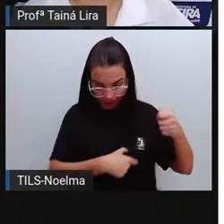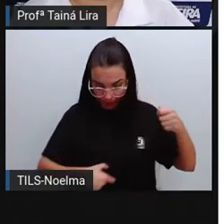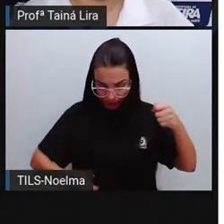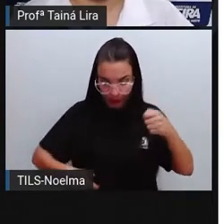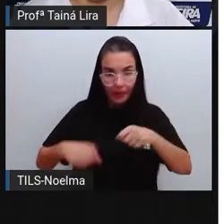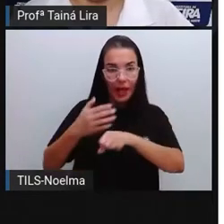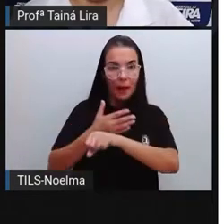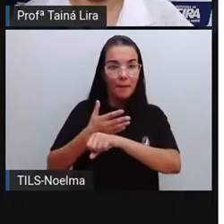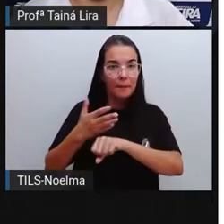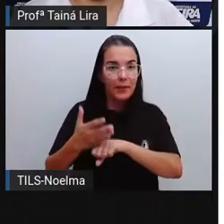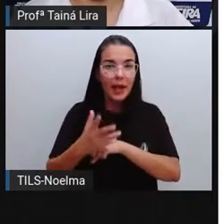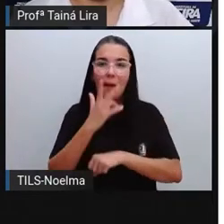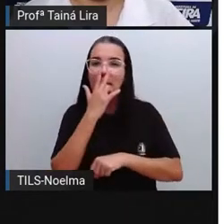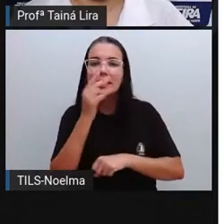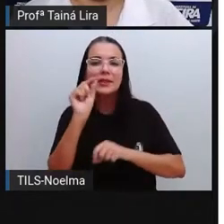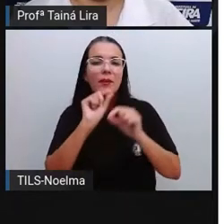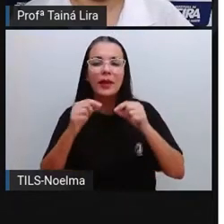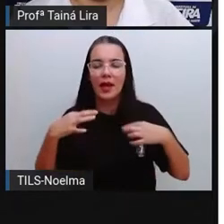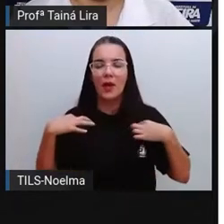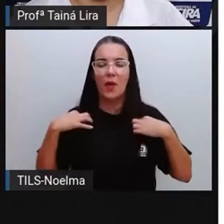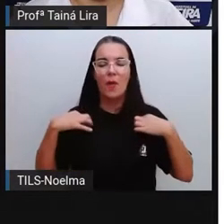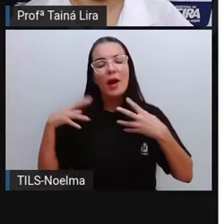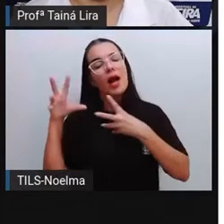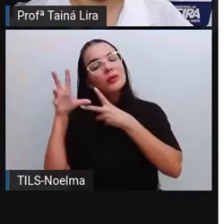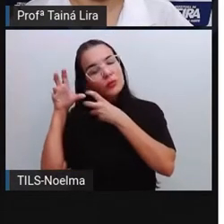belo pijama.